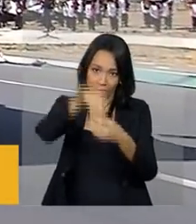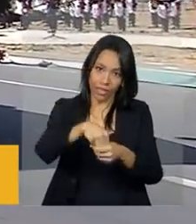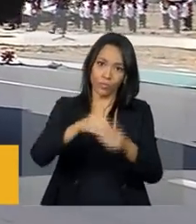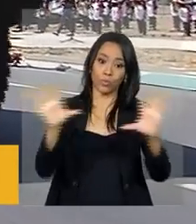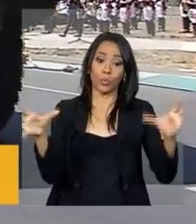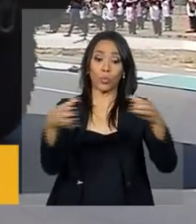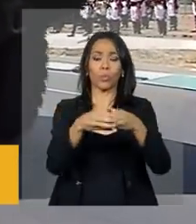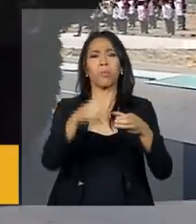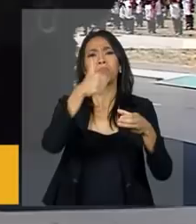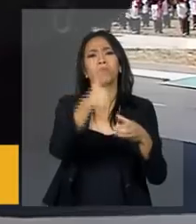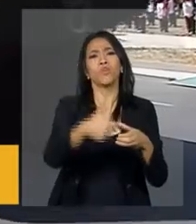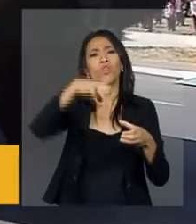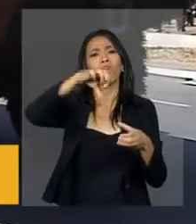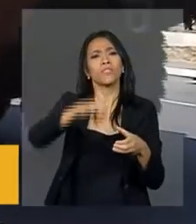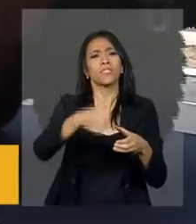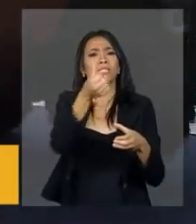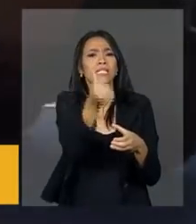de